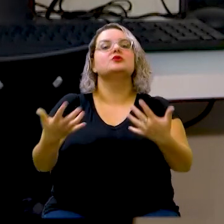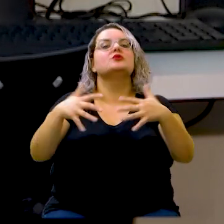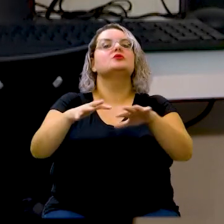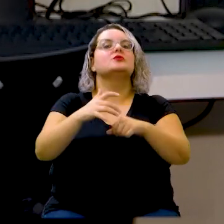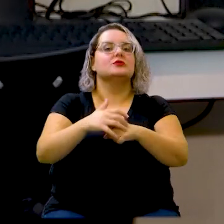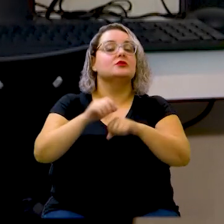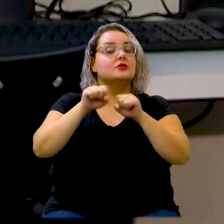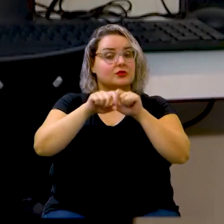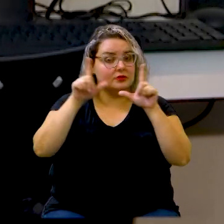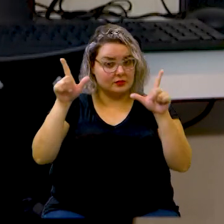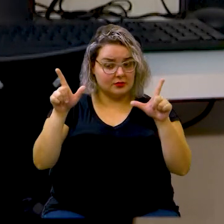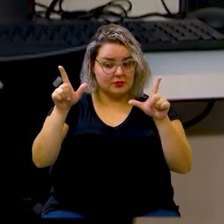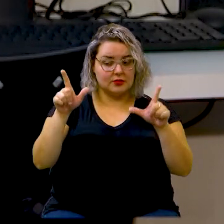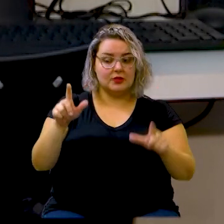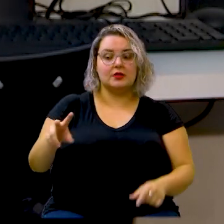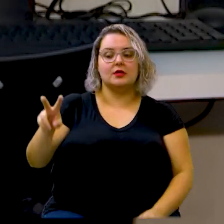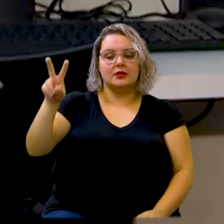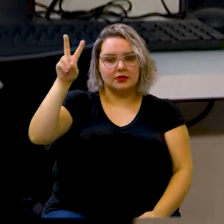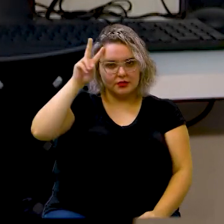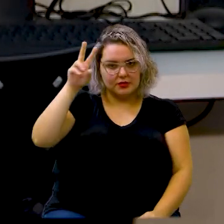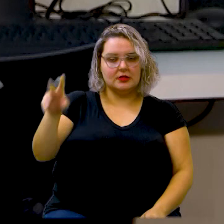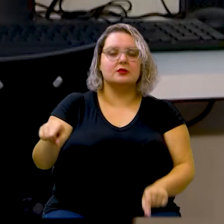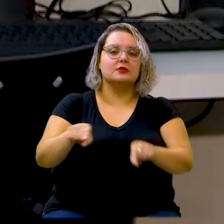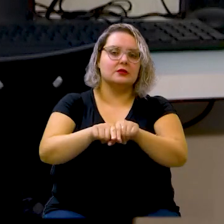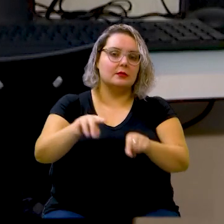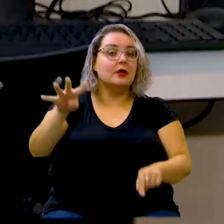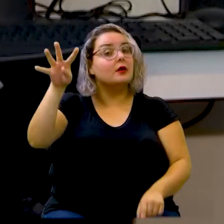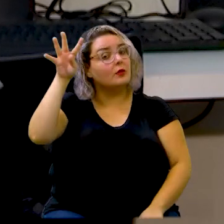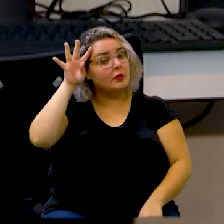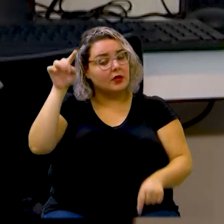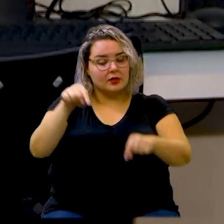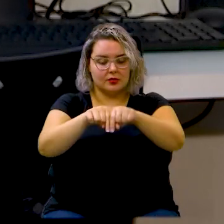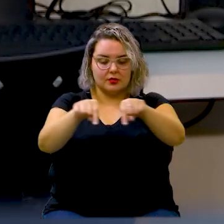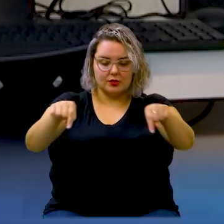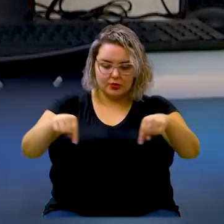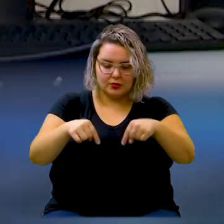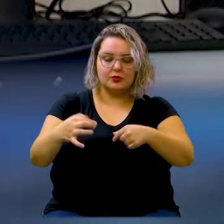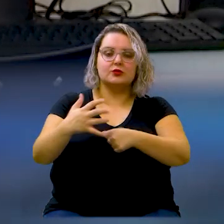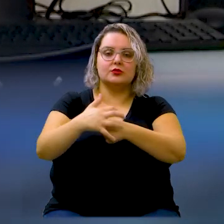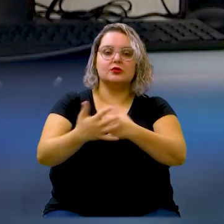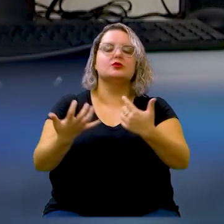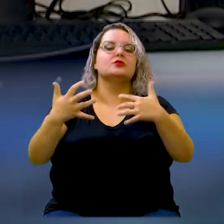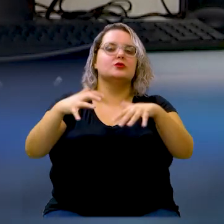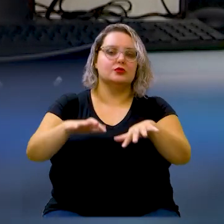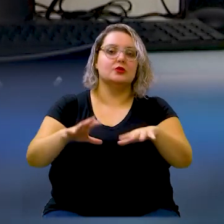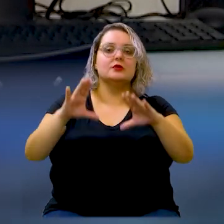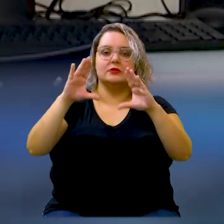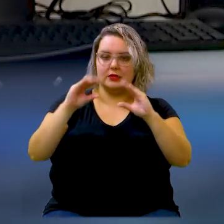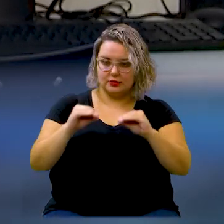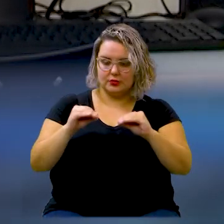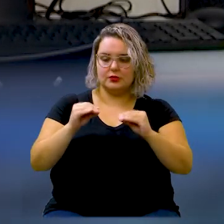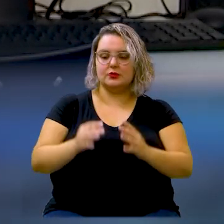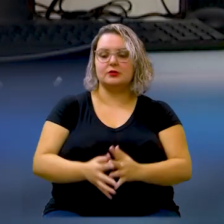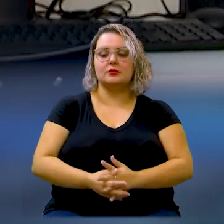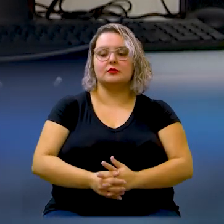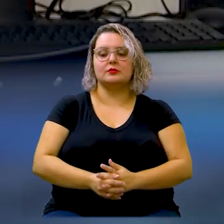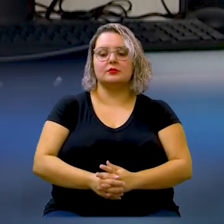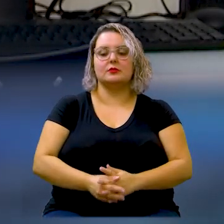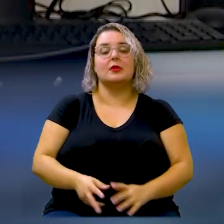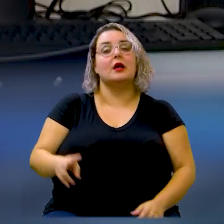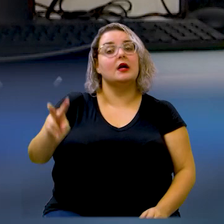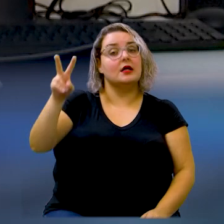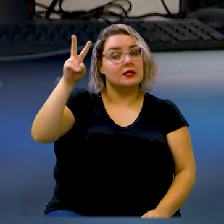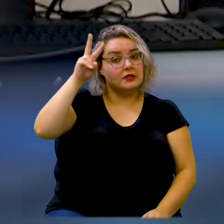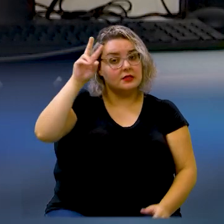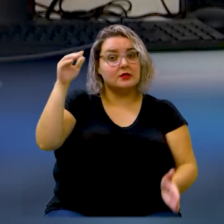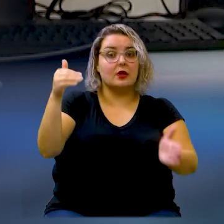manhã, né? E de segunda e quarta nós temos uma turma de inclusão digital no período da noite. De